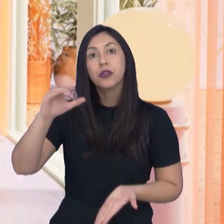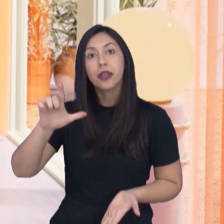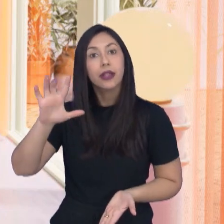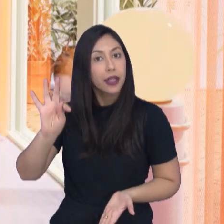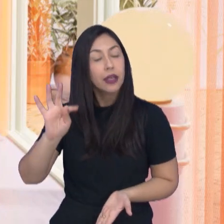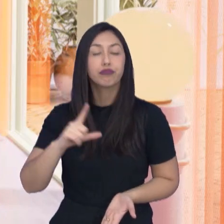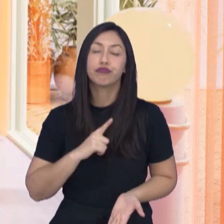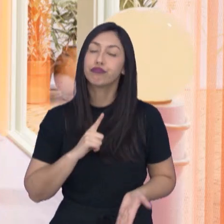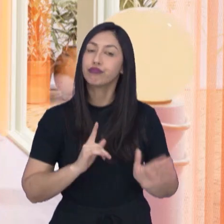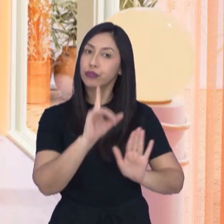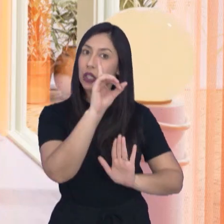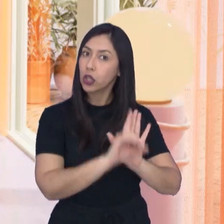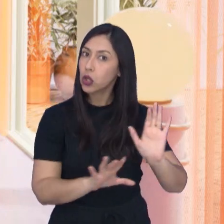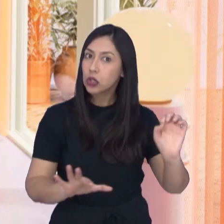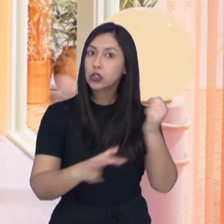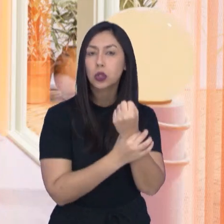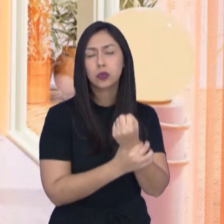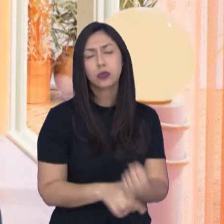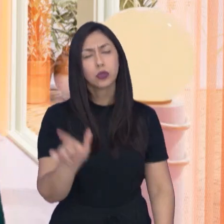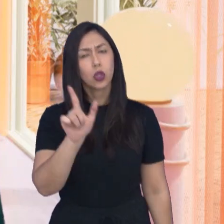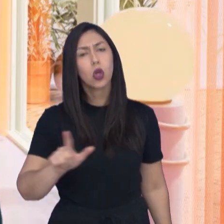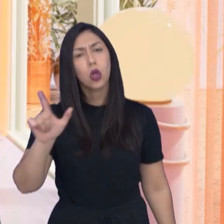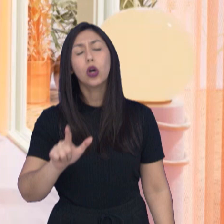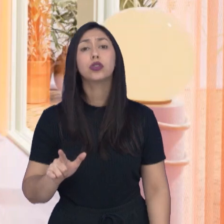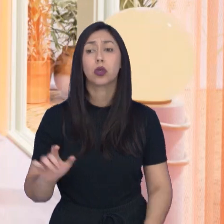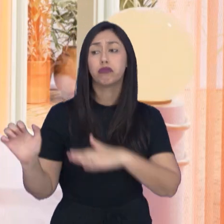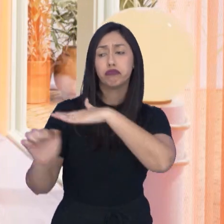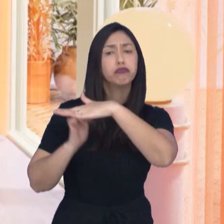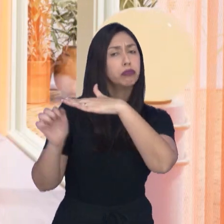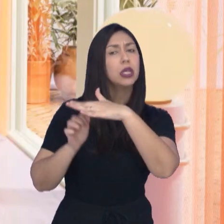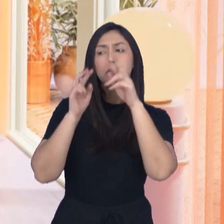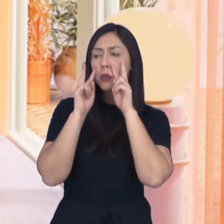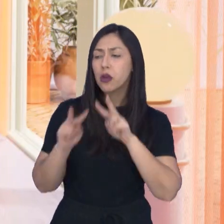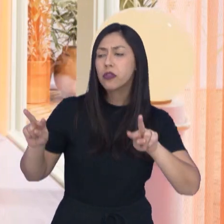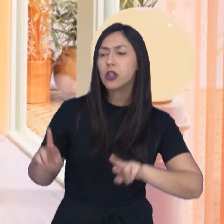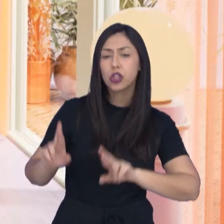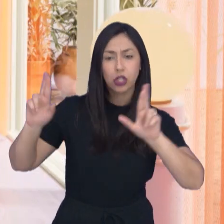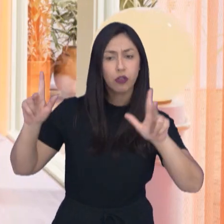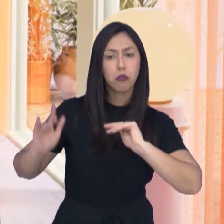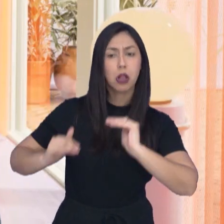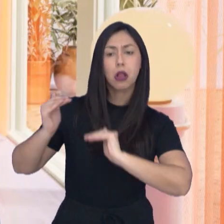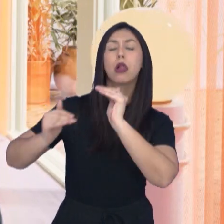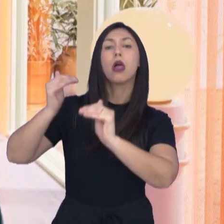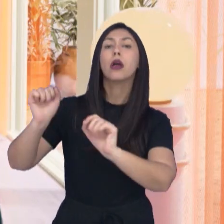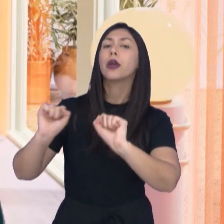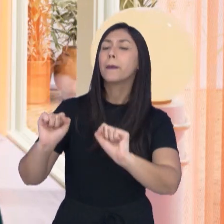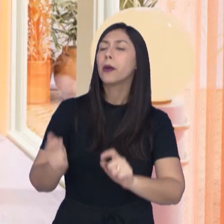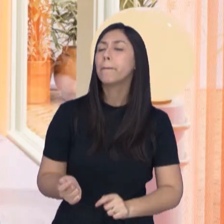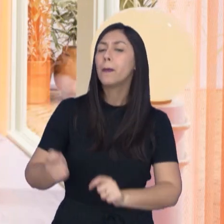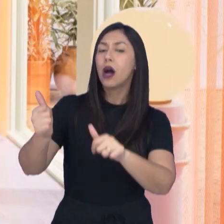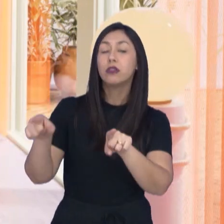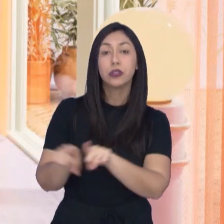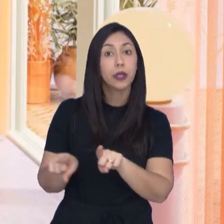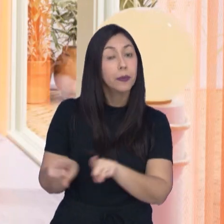os direitos da licença. Lógico, tem empresas aí com essa visão, né, esse olhar mais aí avançado de ter benefícios,